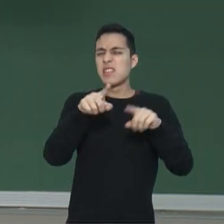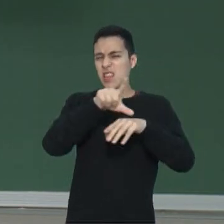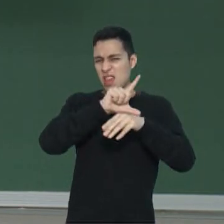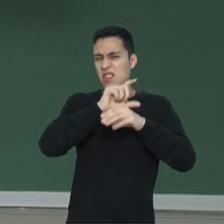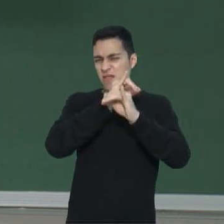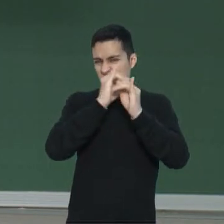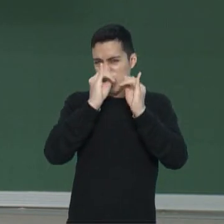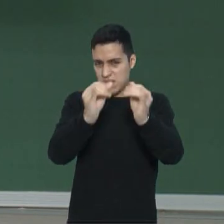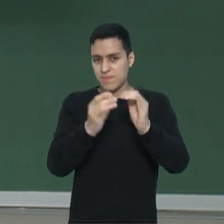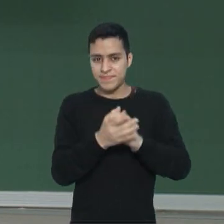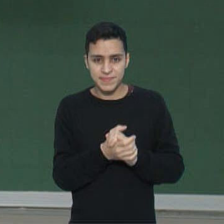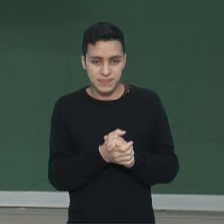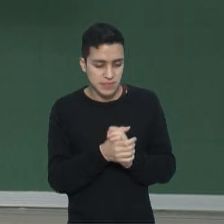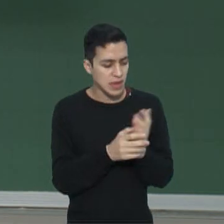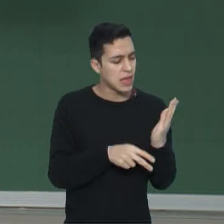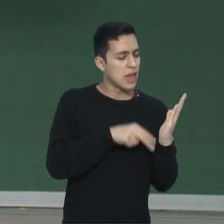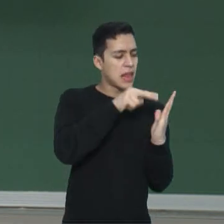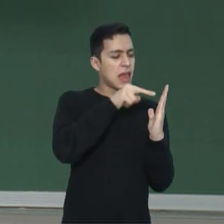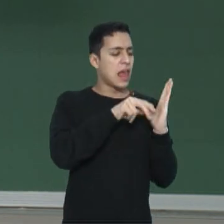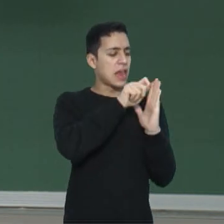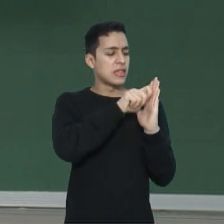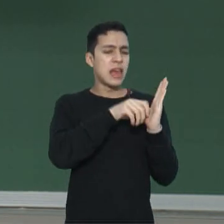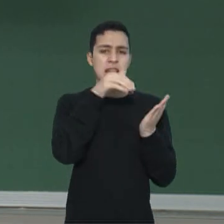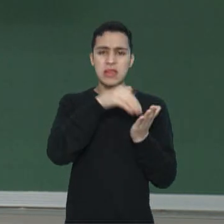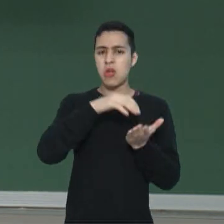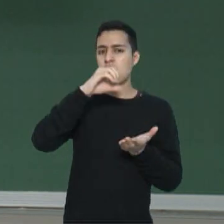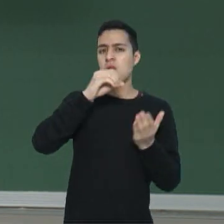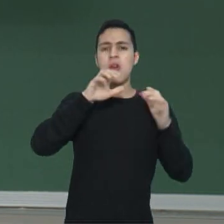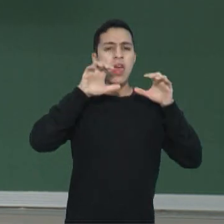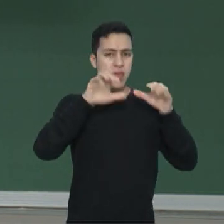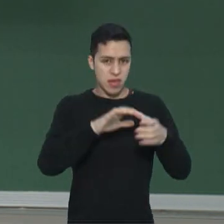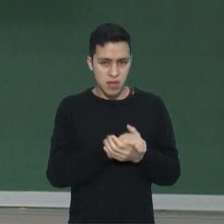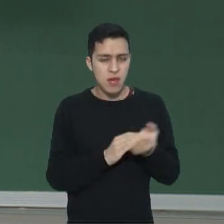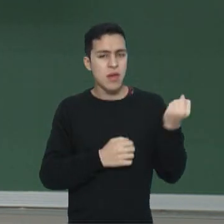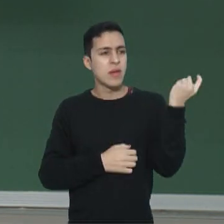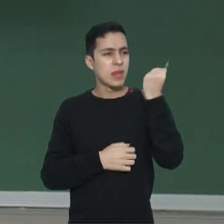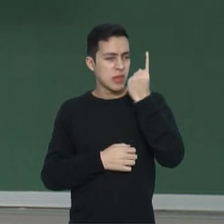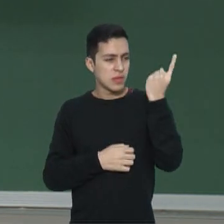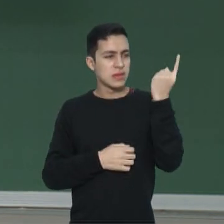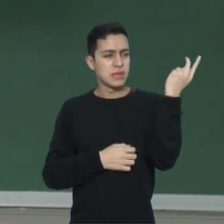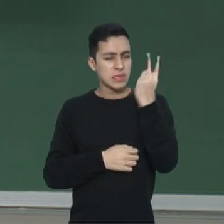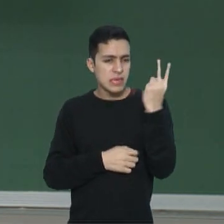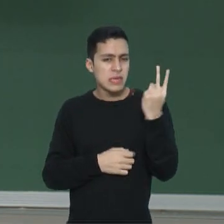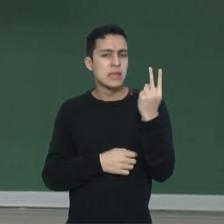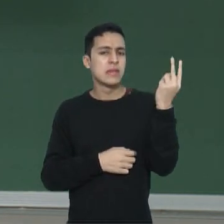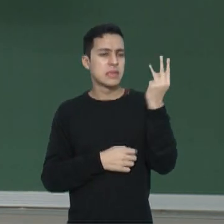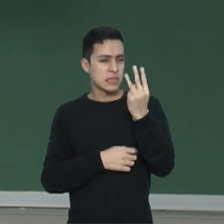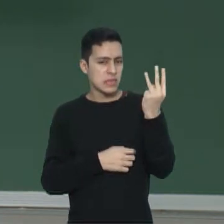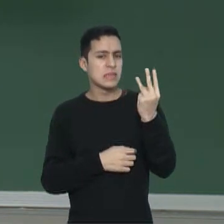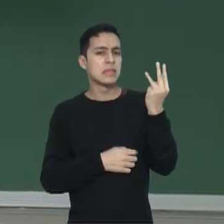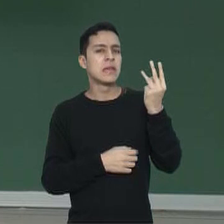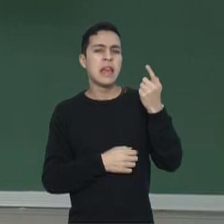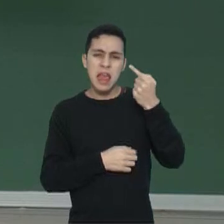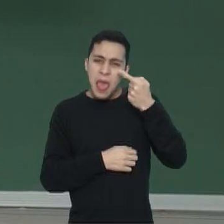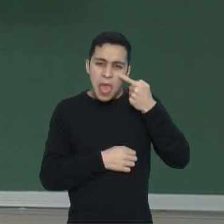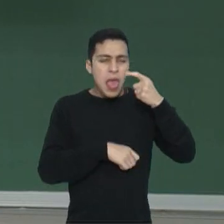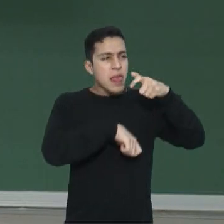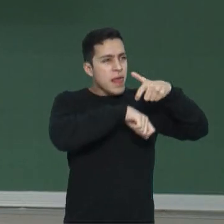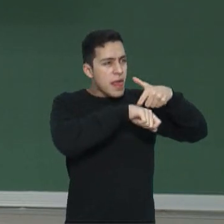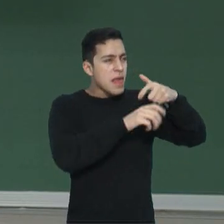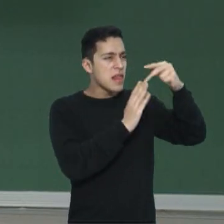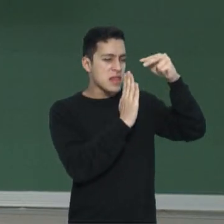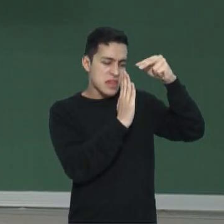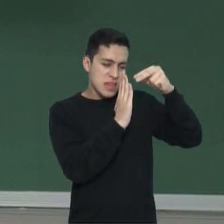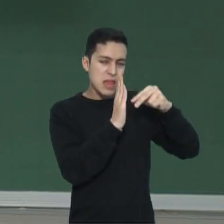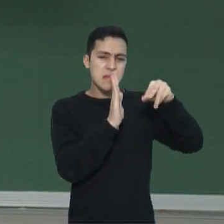leitura dos artigos até o 9º é assim. Primeiro, segundo, é uma leitura observando